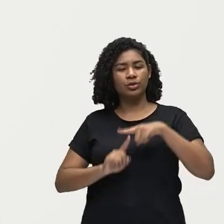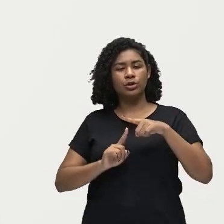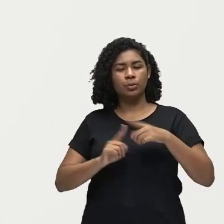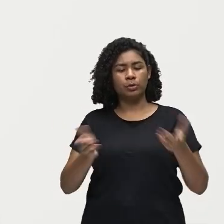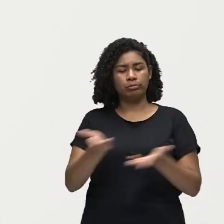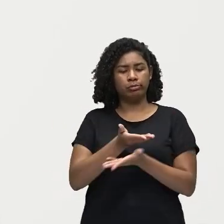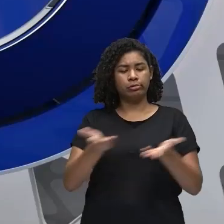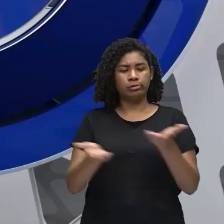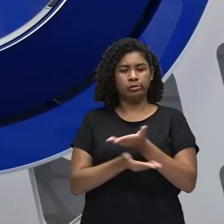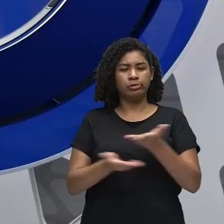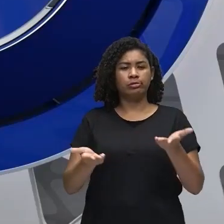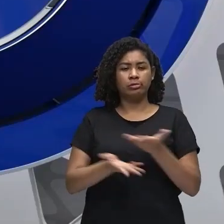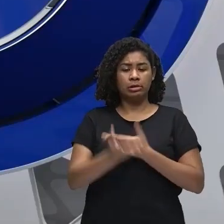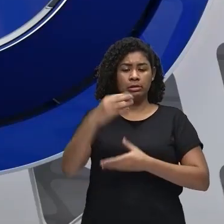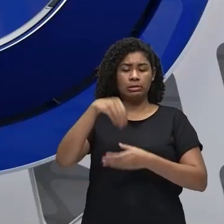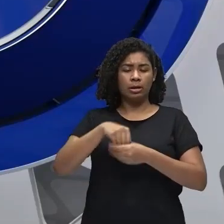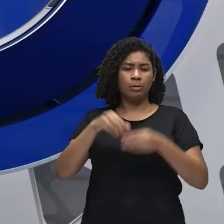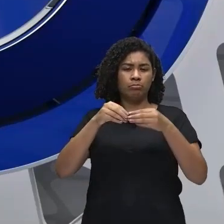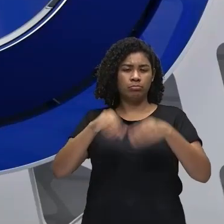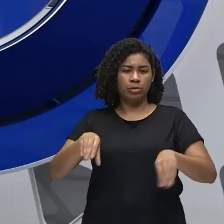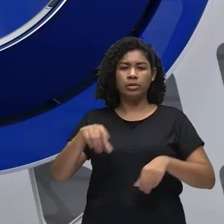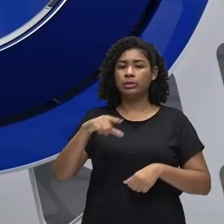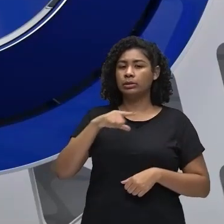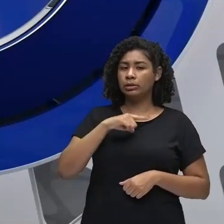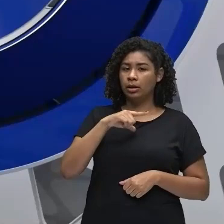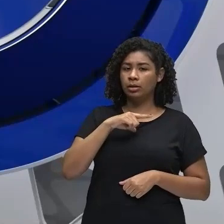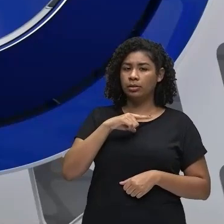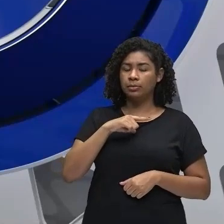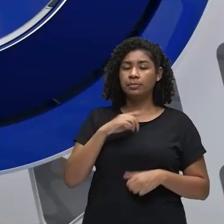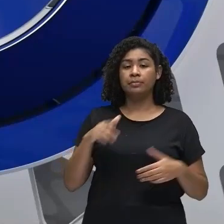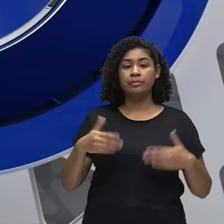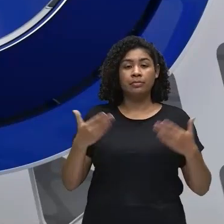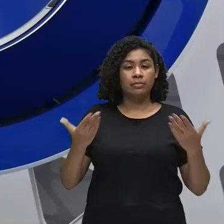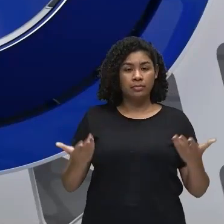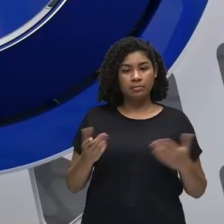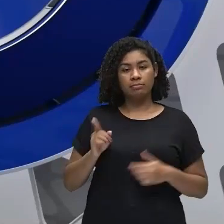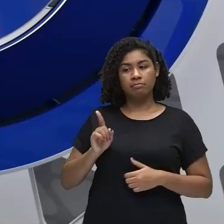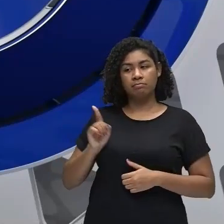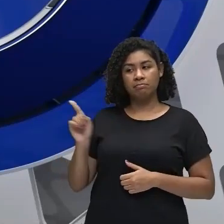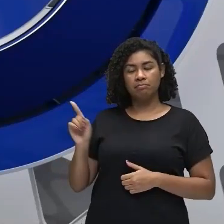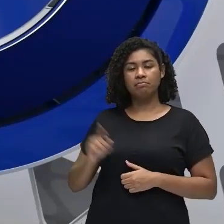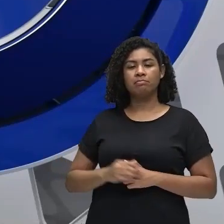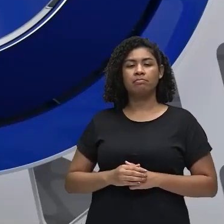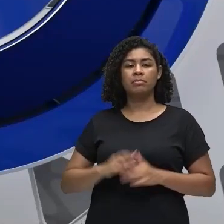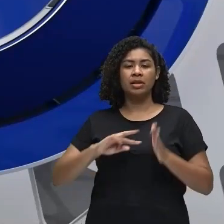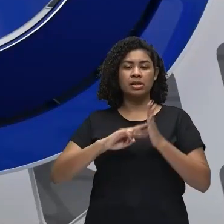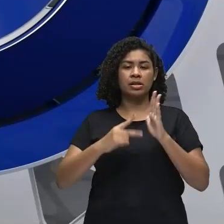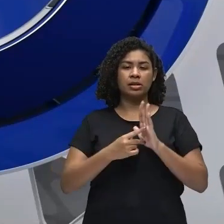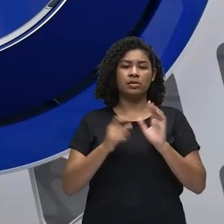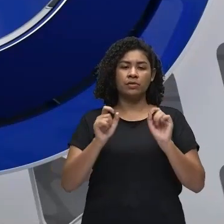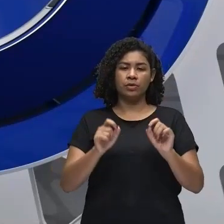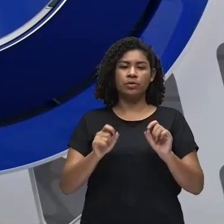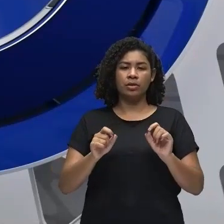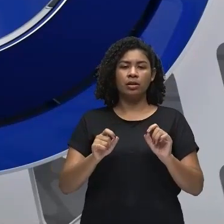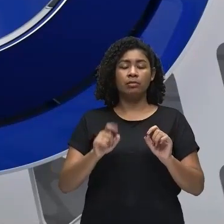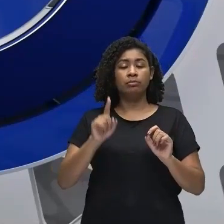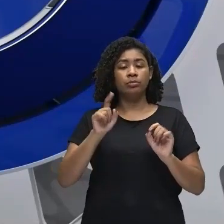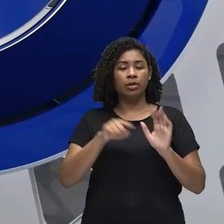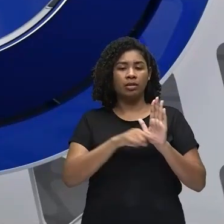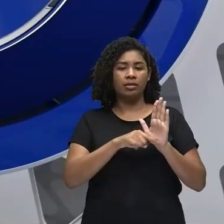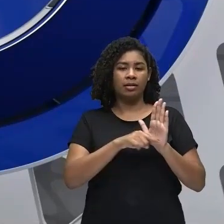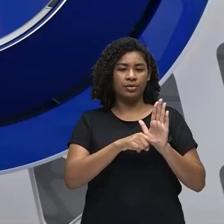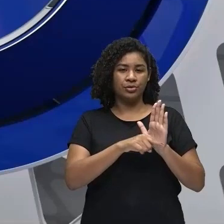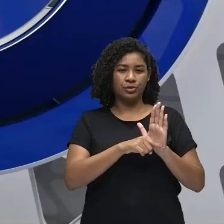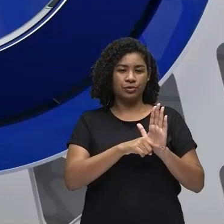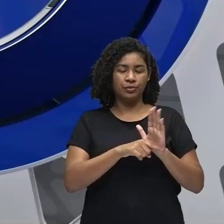um prejuízo, pelo menos para uma das espécies, a gente diz que essa relação é desarmônica. E o primeiro